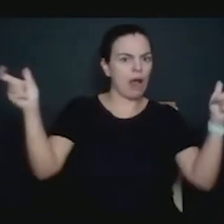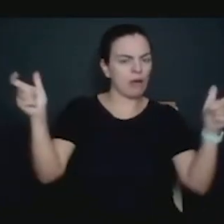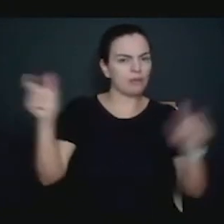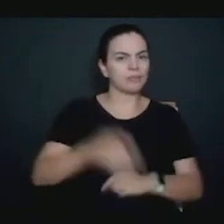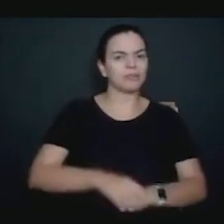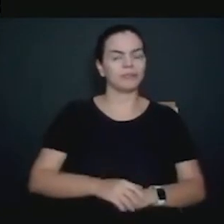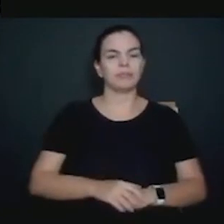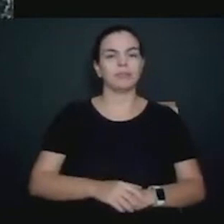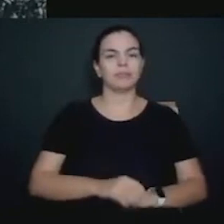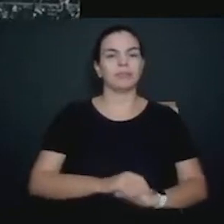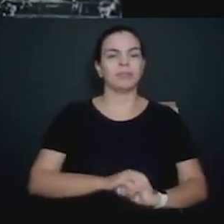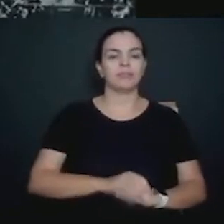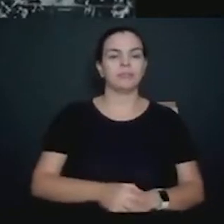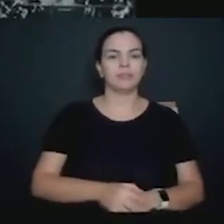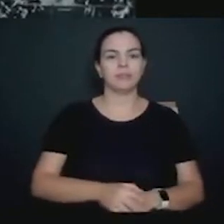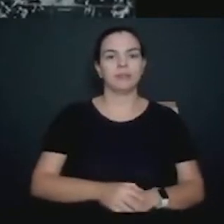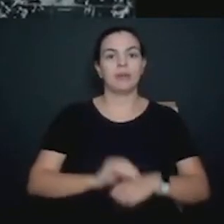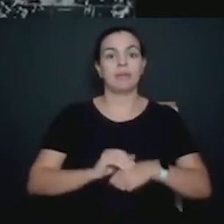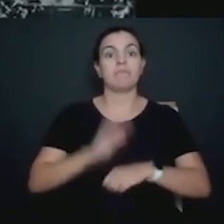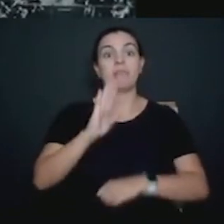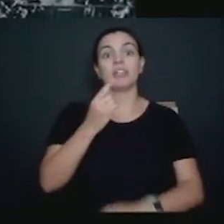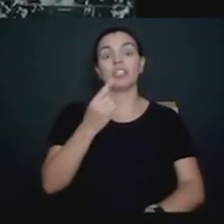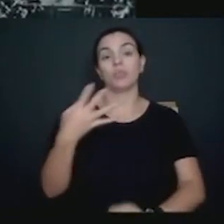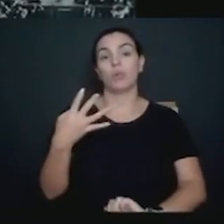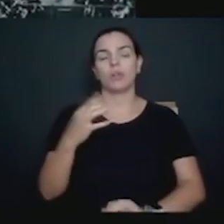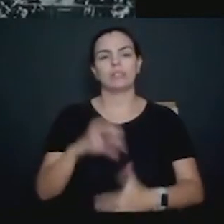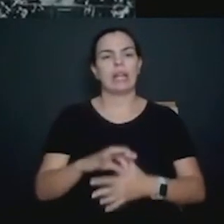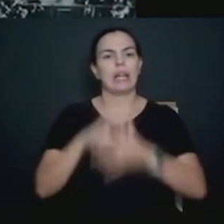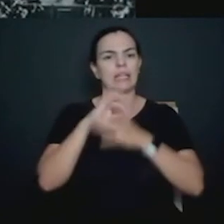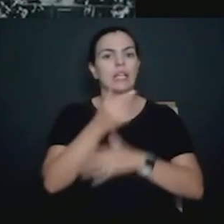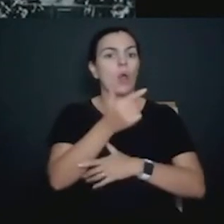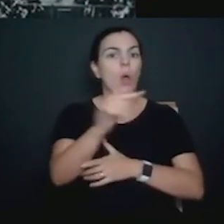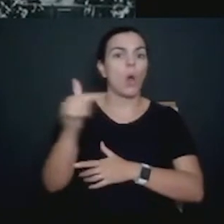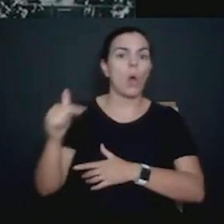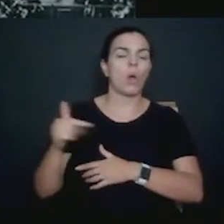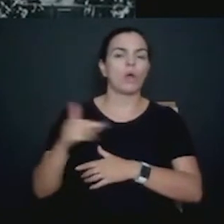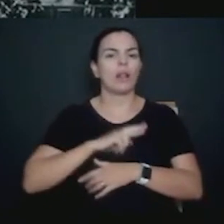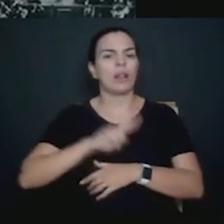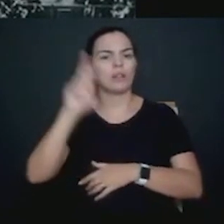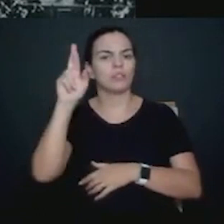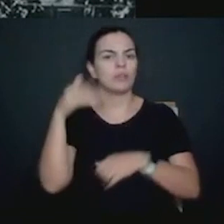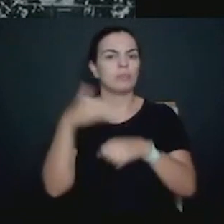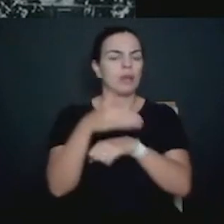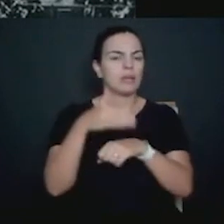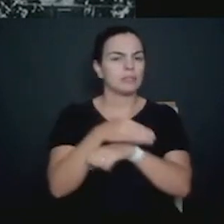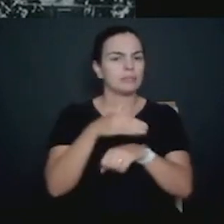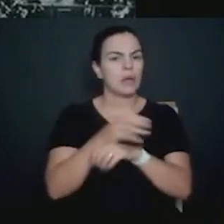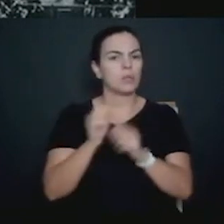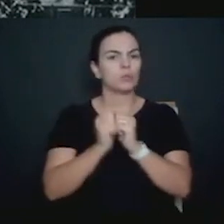ministros e mais de 14 líderes de outras religiões participaram juntamente com os